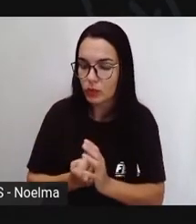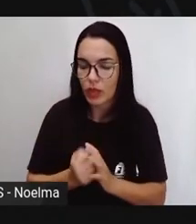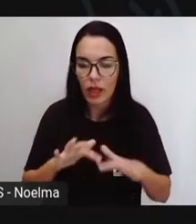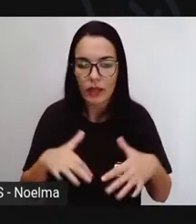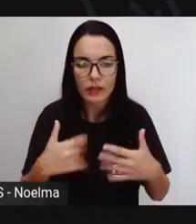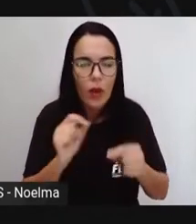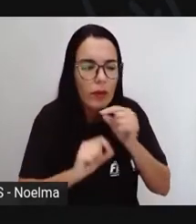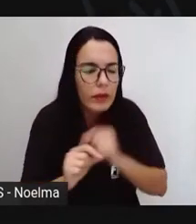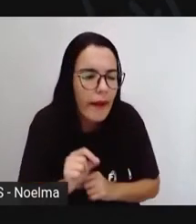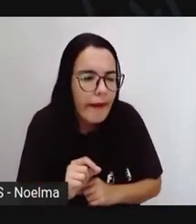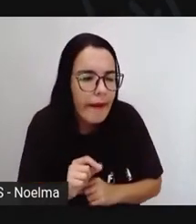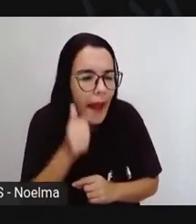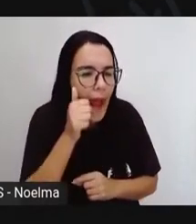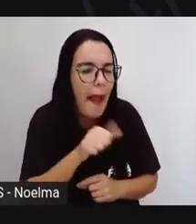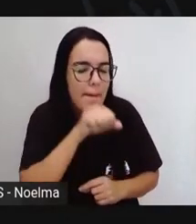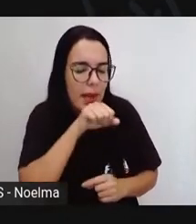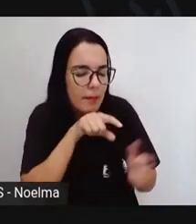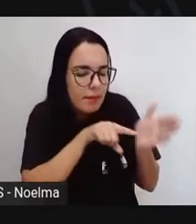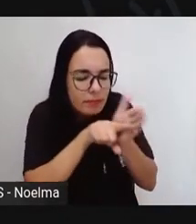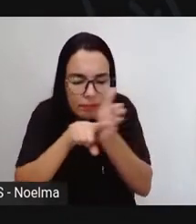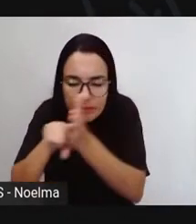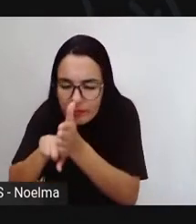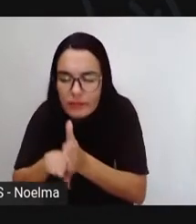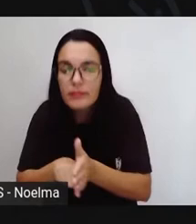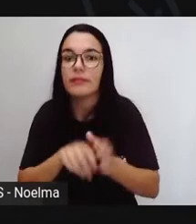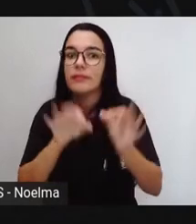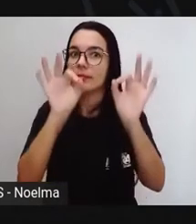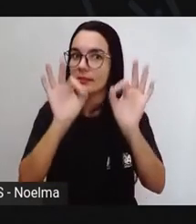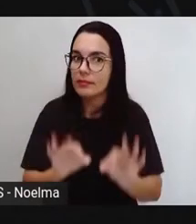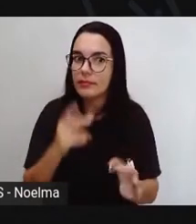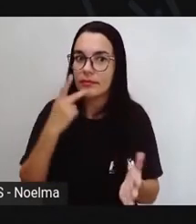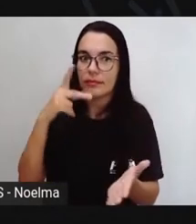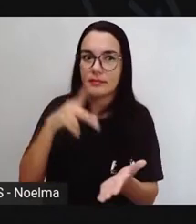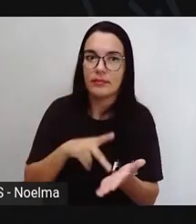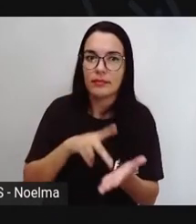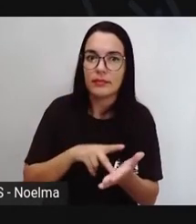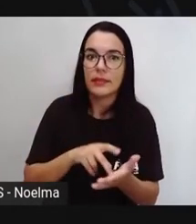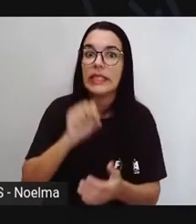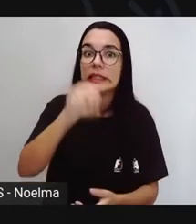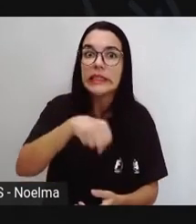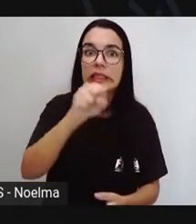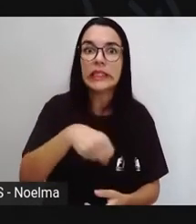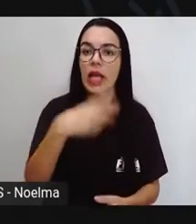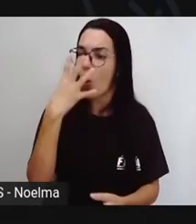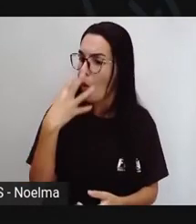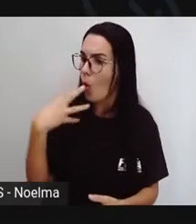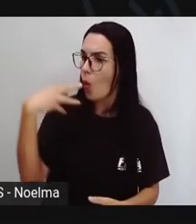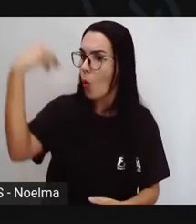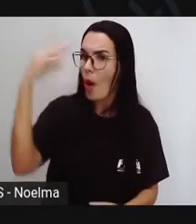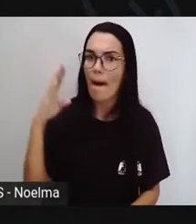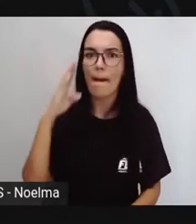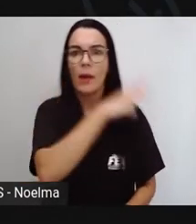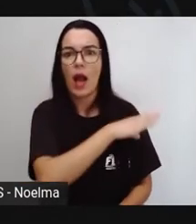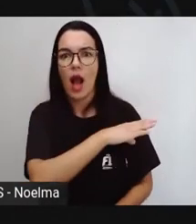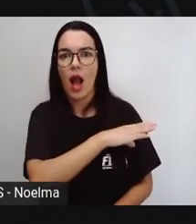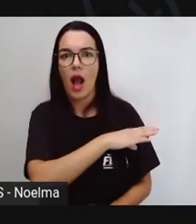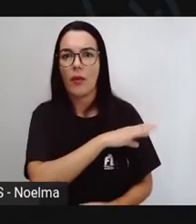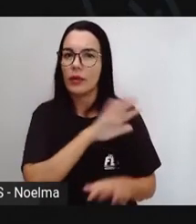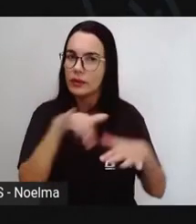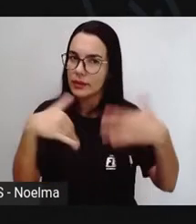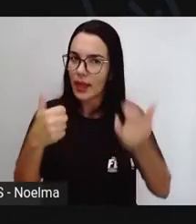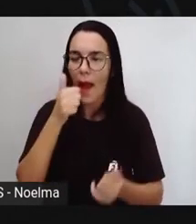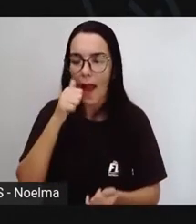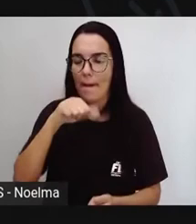que investigou e confirmou. É mesmo o lobo mau. Então a mãe, que era muito